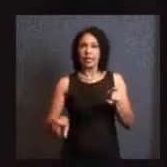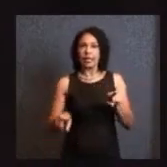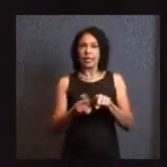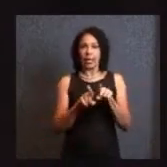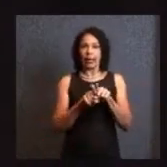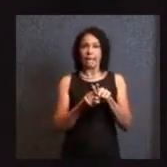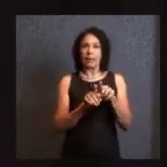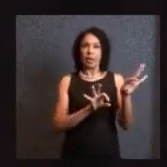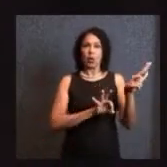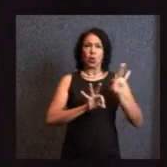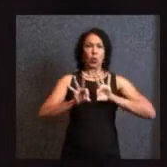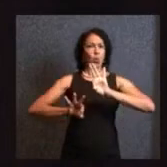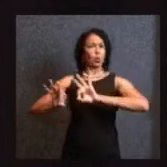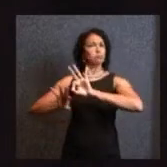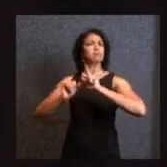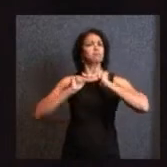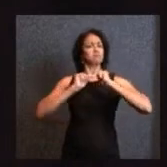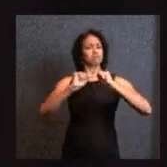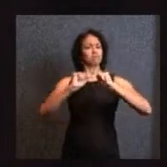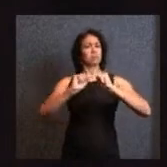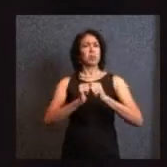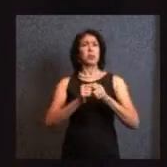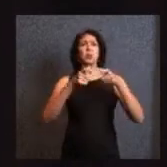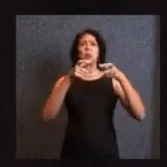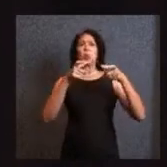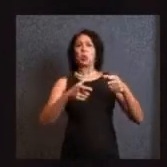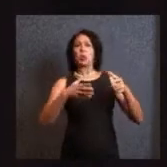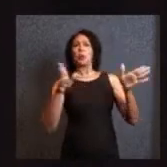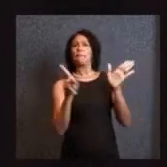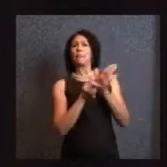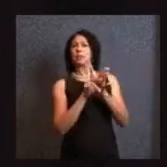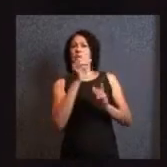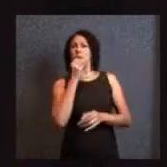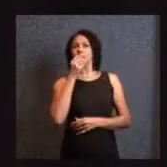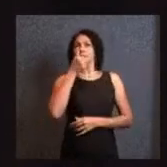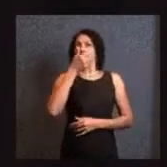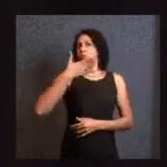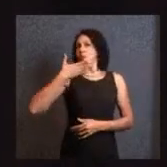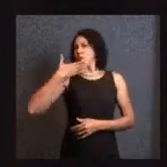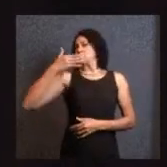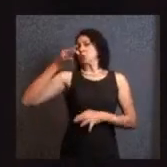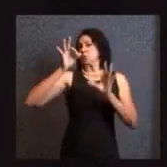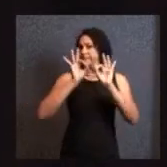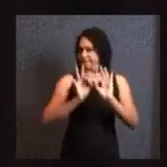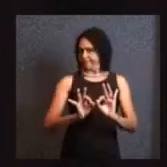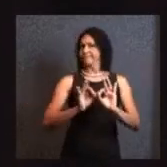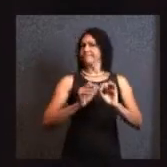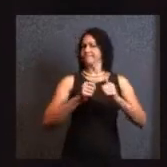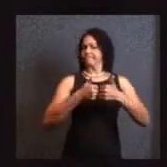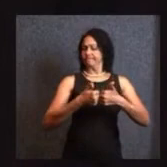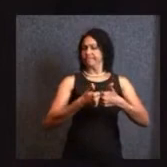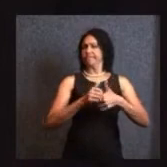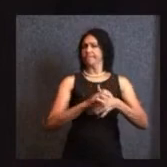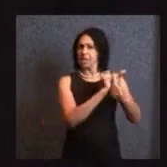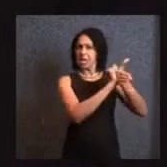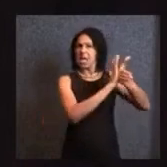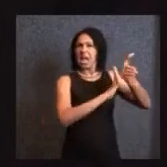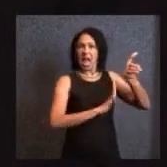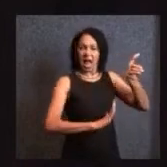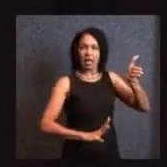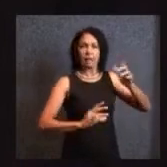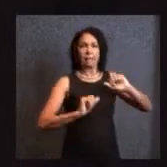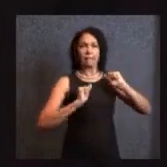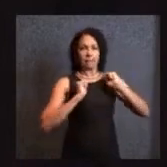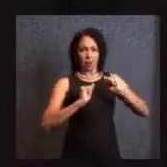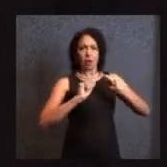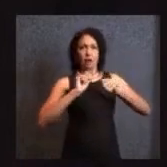que possibilite que os ambientes sejam os mais adequados possíveis e as atividades que possam